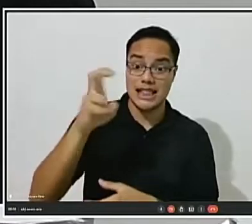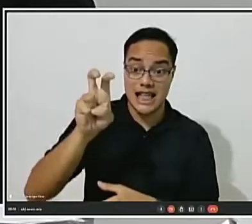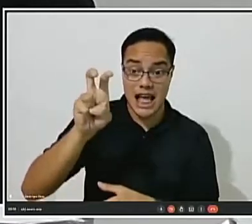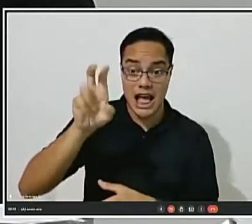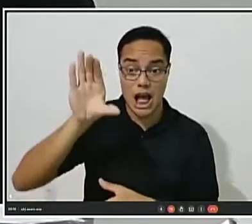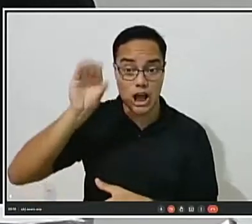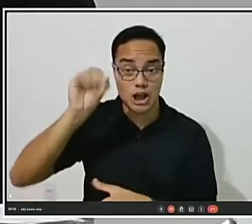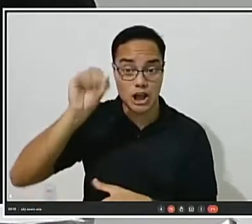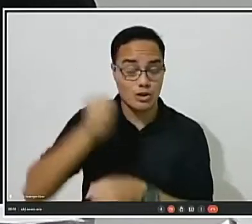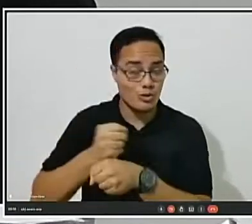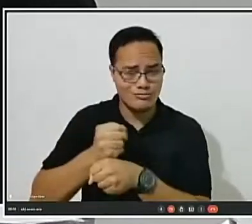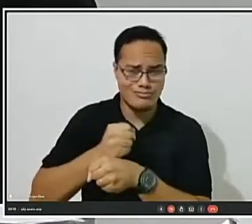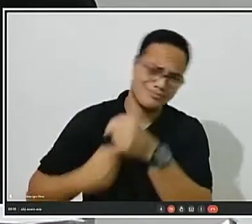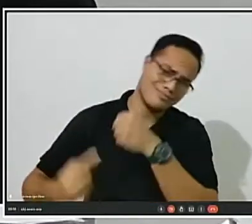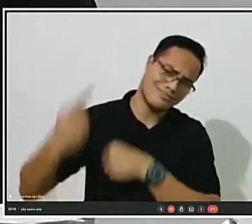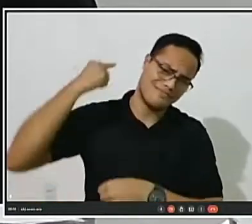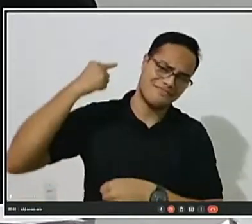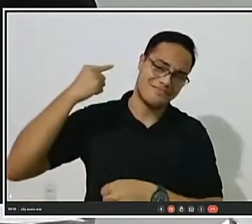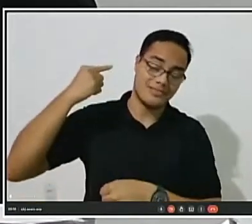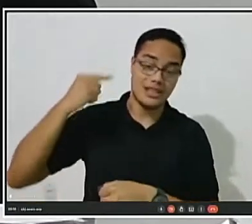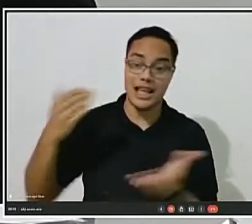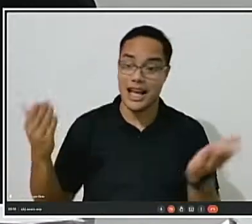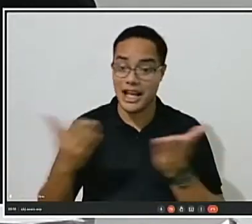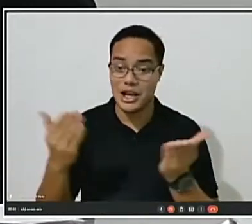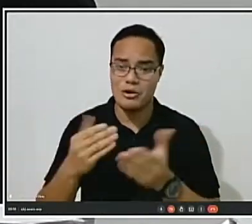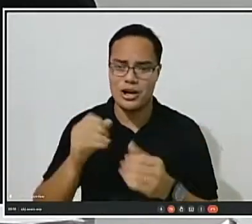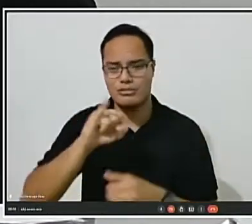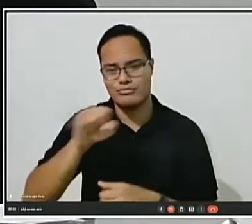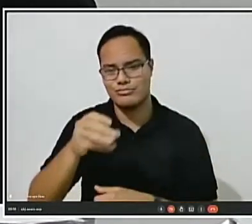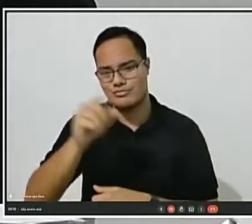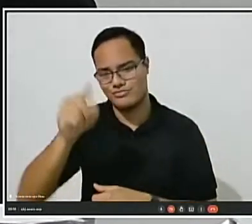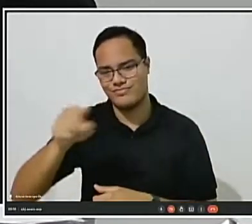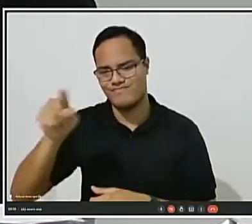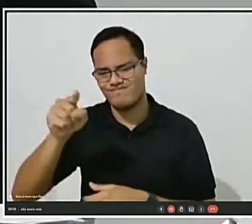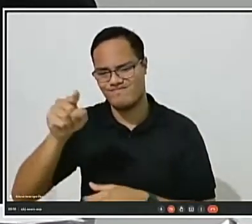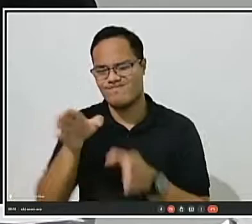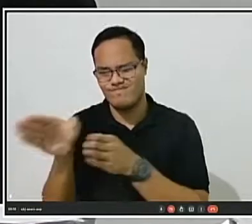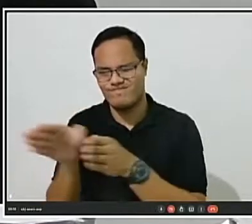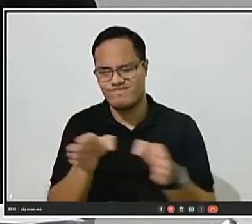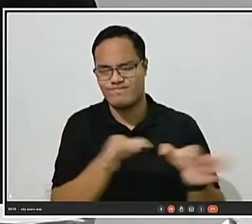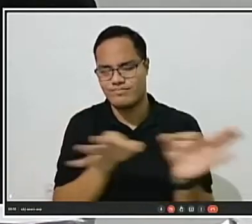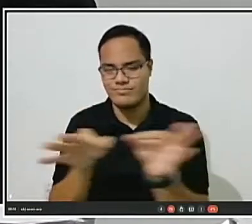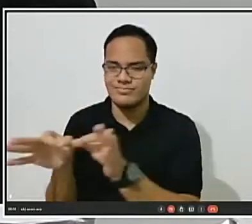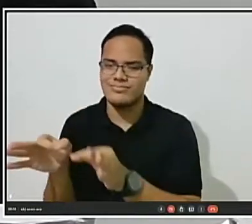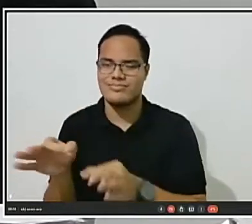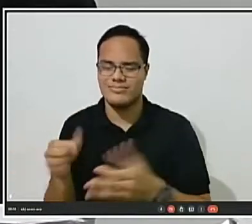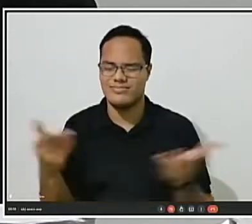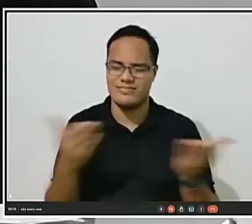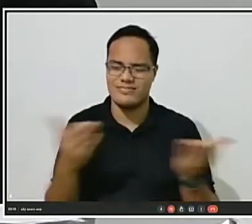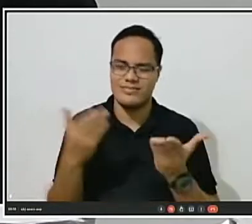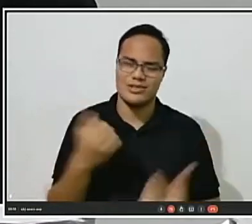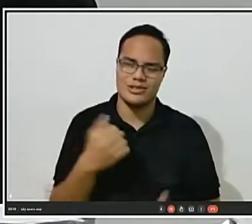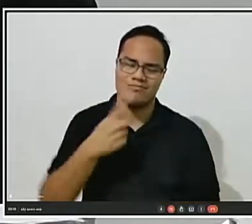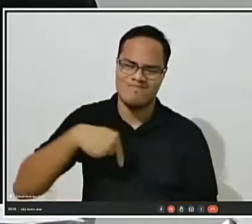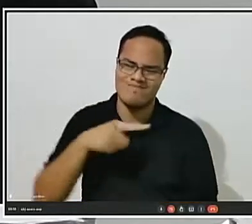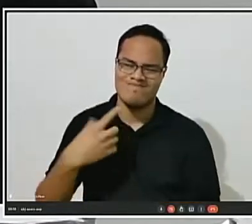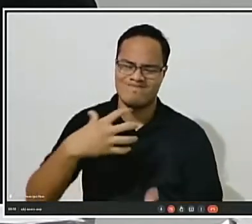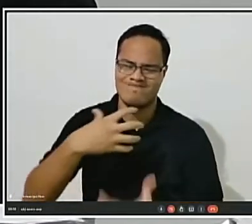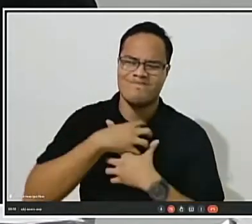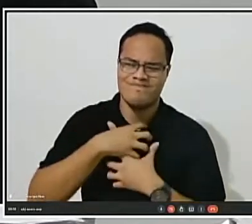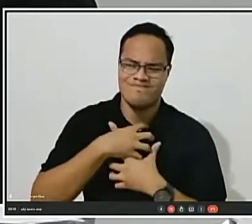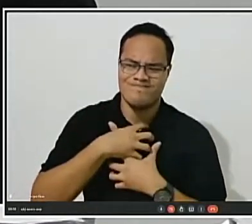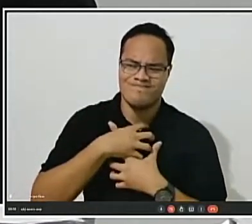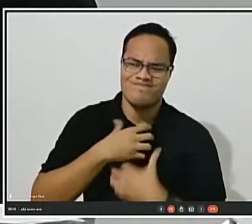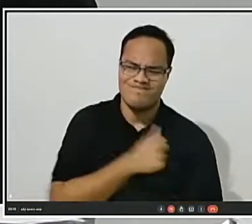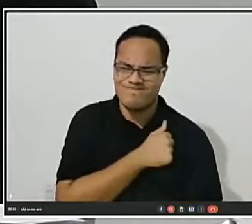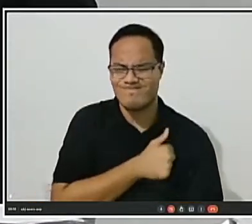João que organizou. Com certeza já está deixando saudades para todos nós. Então fica aqui os